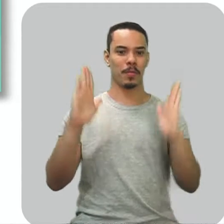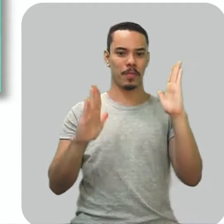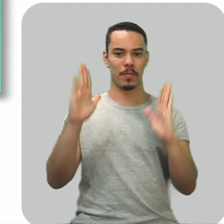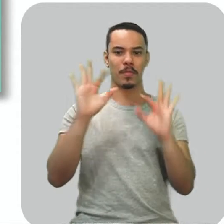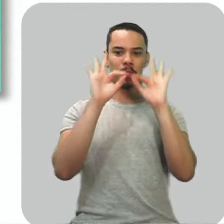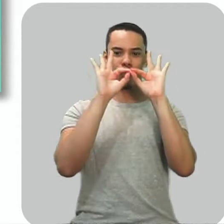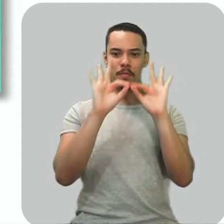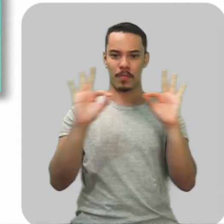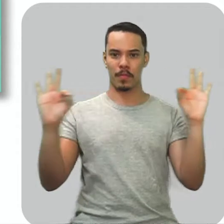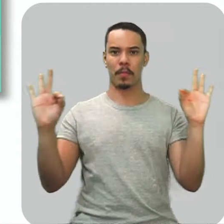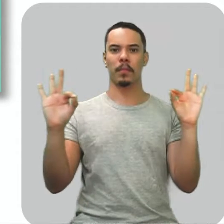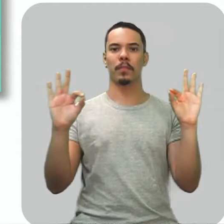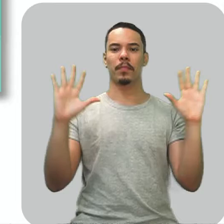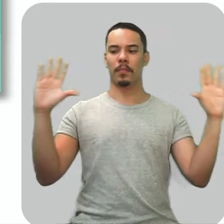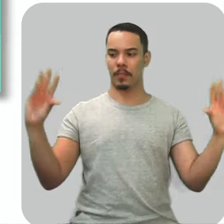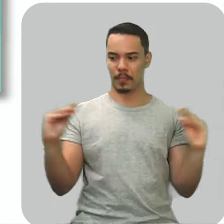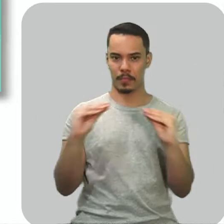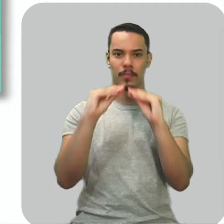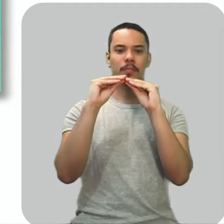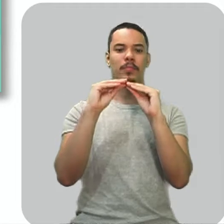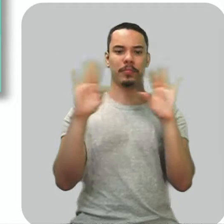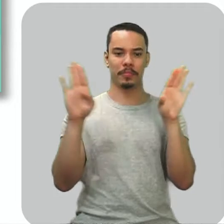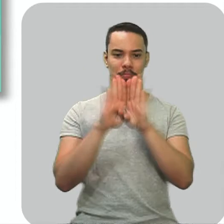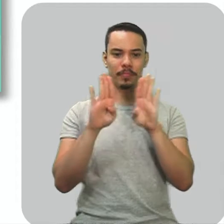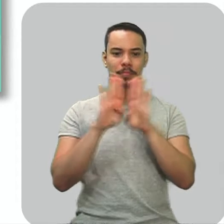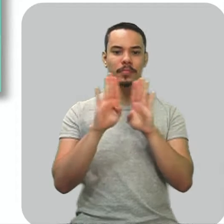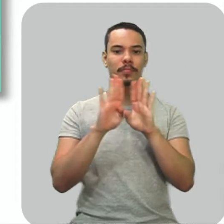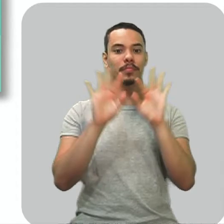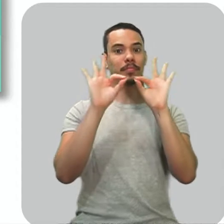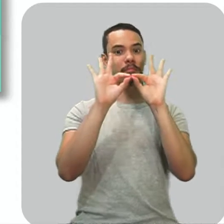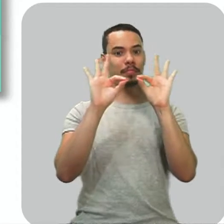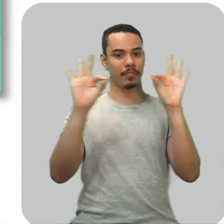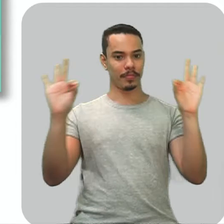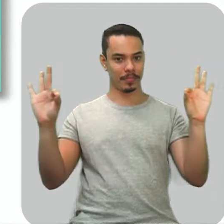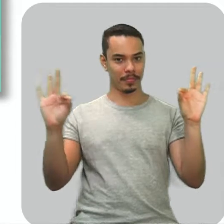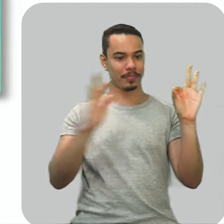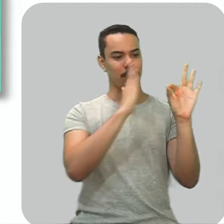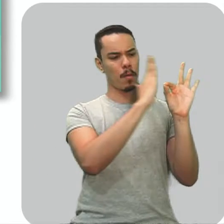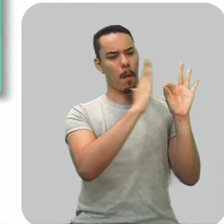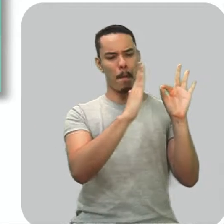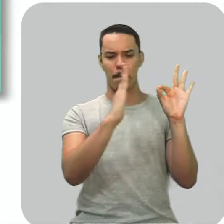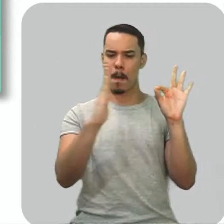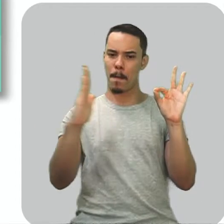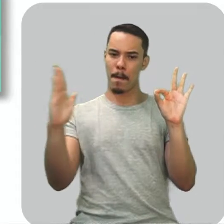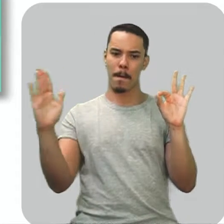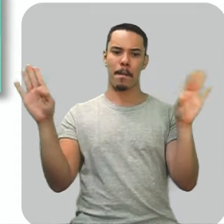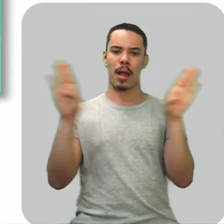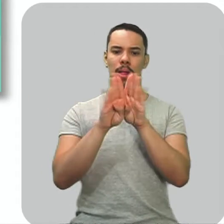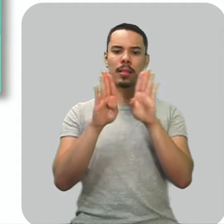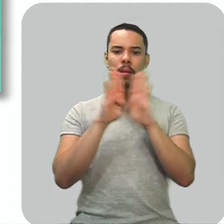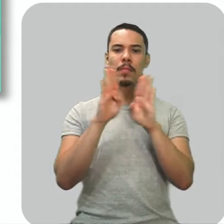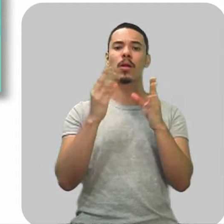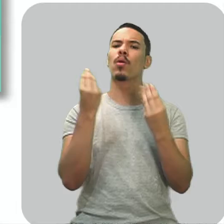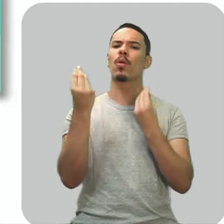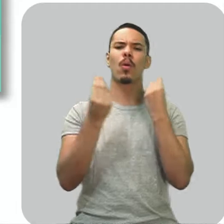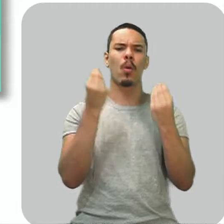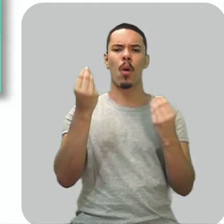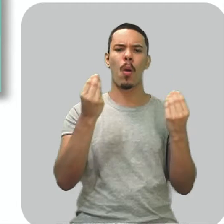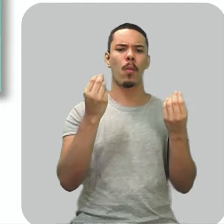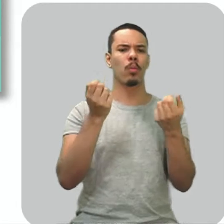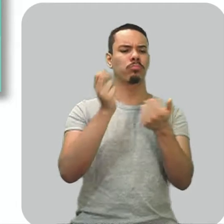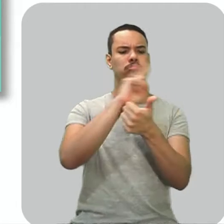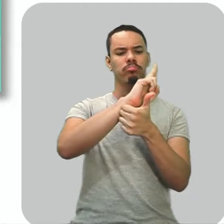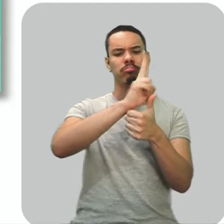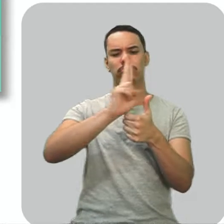composto por coordenação orações coordenadas e classificação das orações